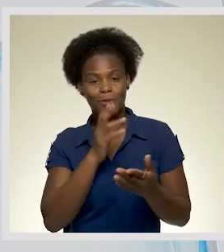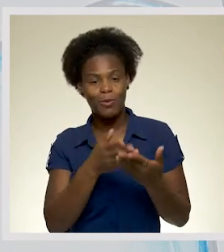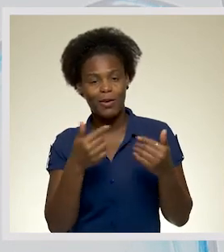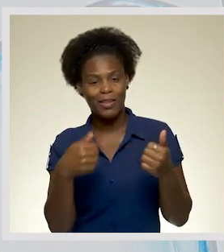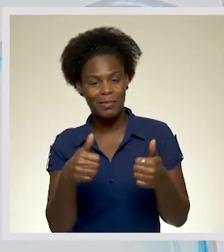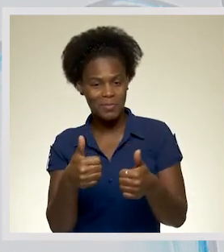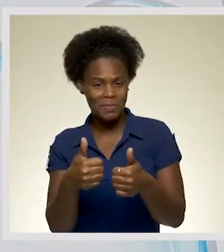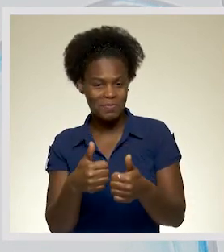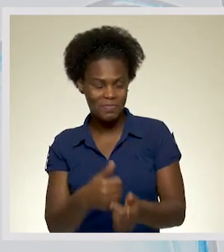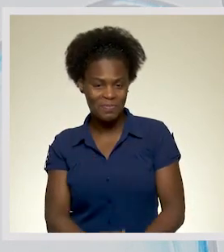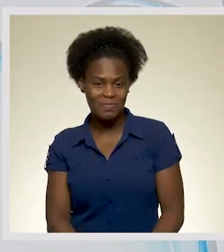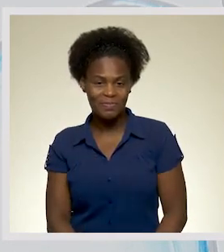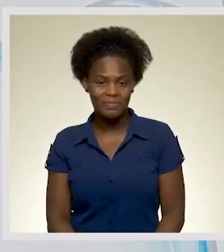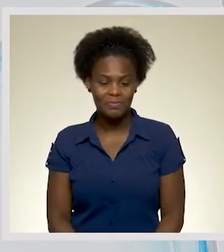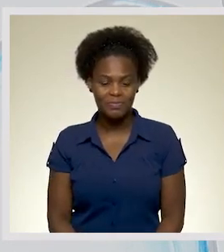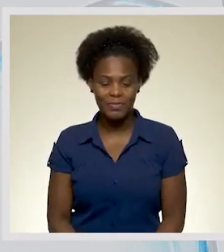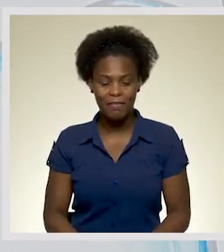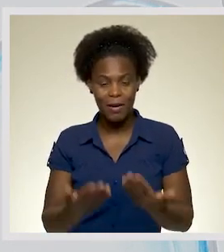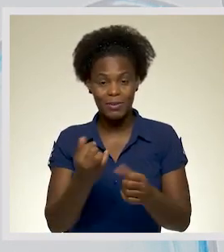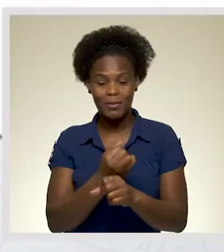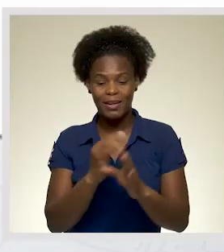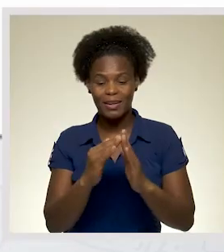correta. Vamos ao TPC.